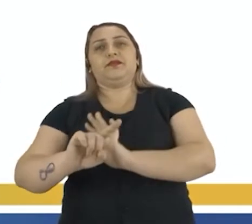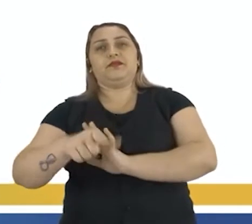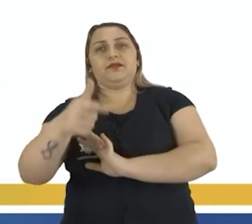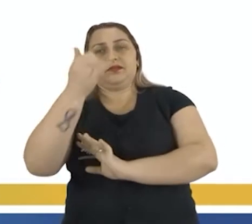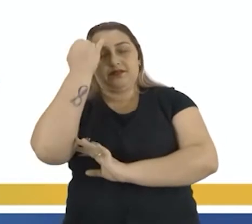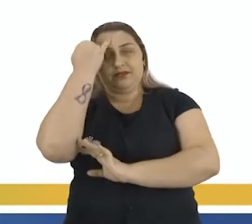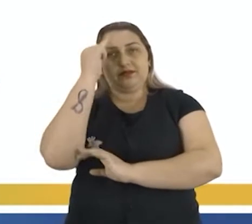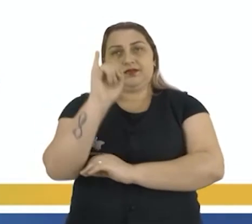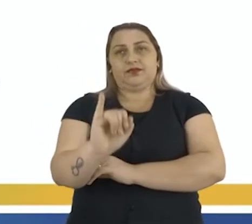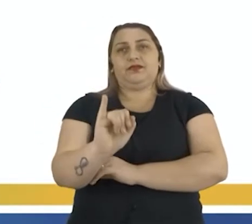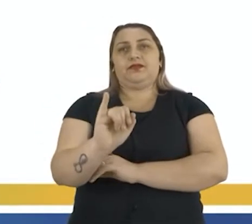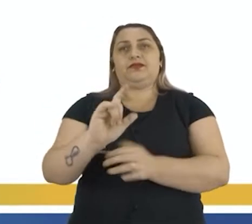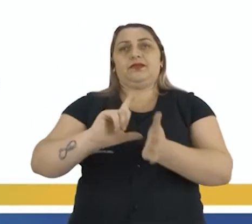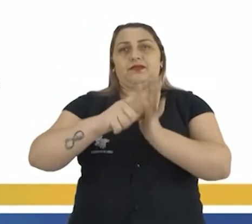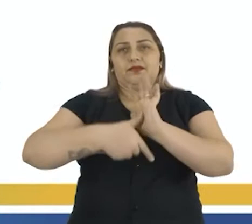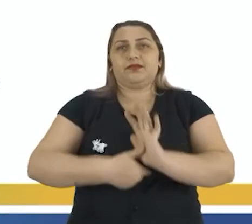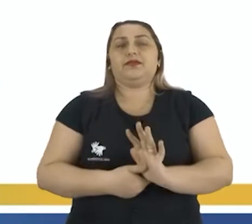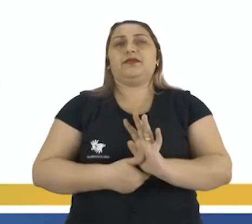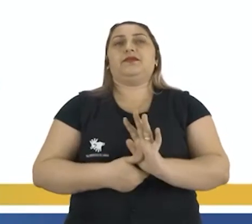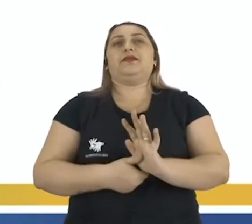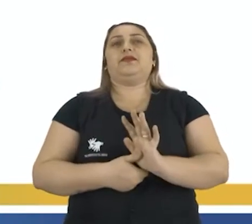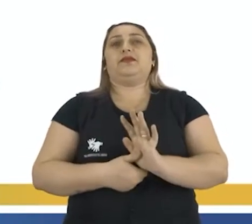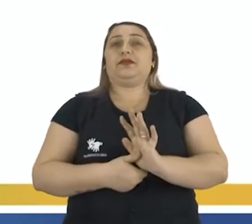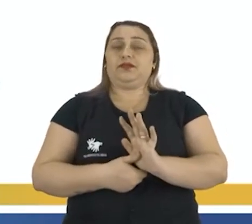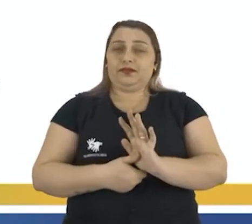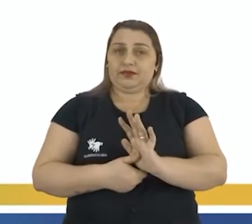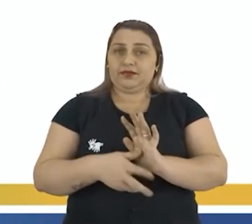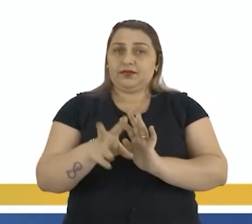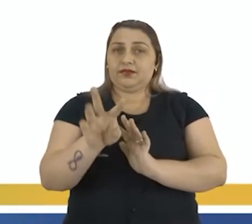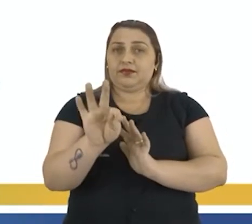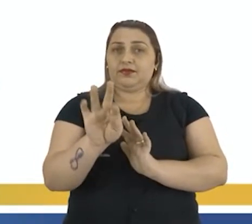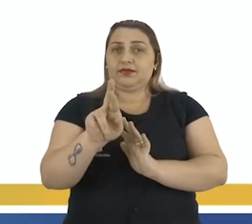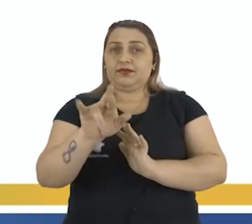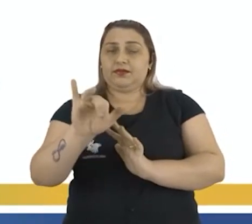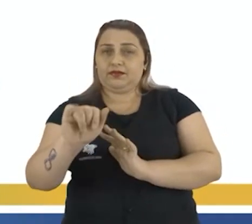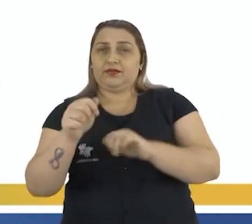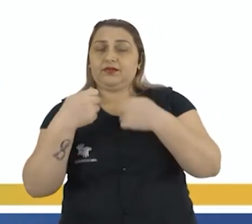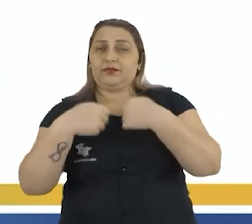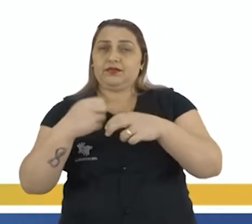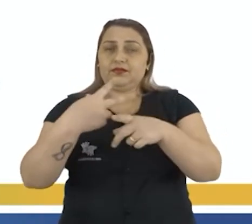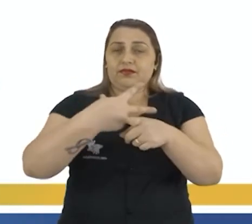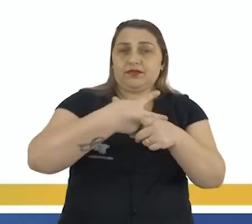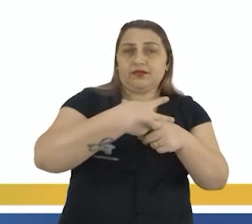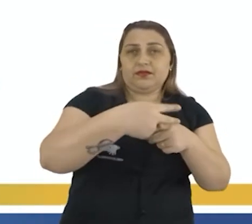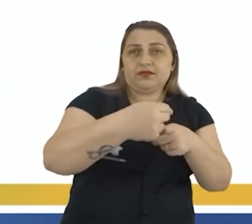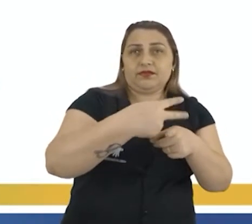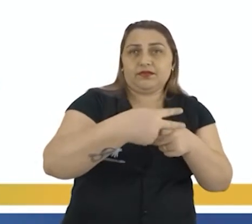ideia. Logo depois foi apresentada a ideia de que para ser tricampeão ele deveria,